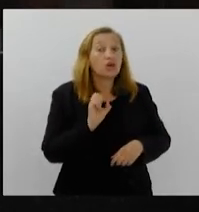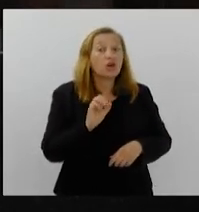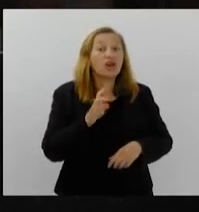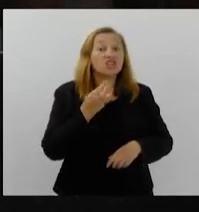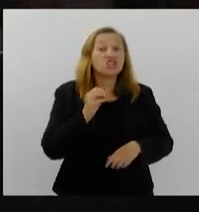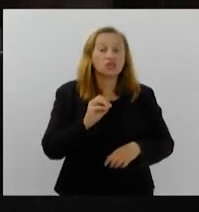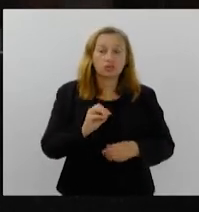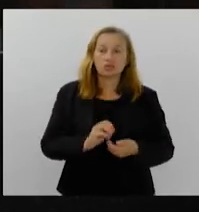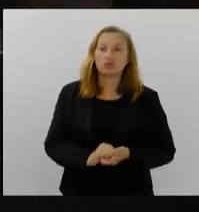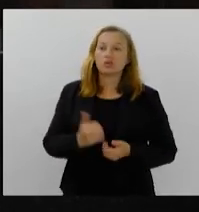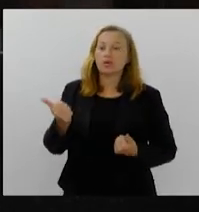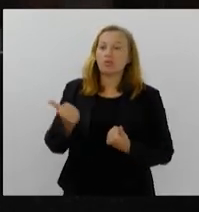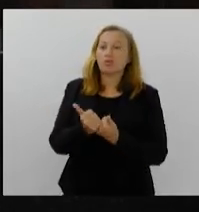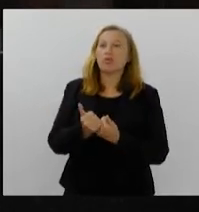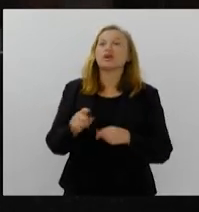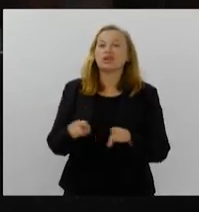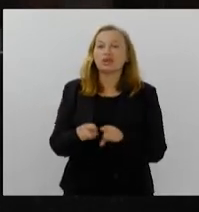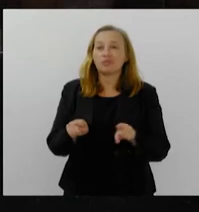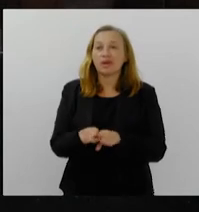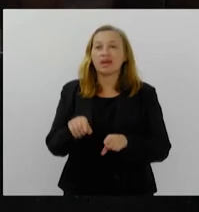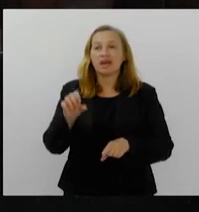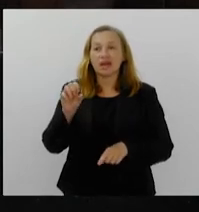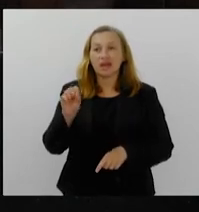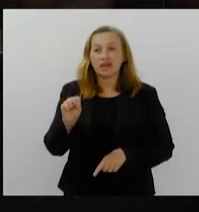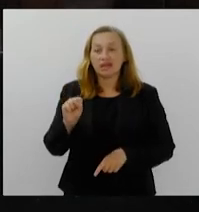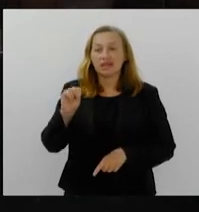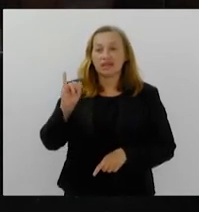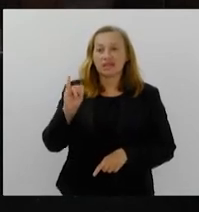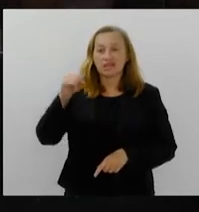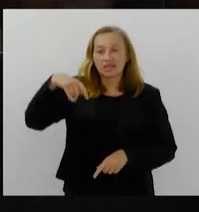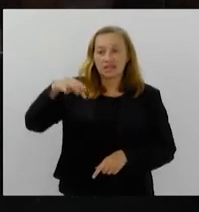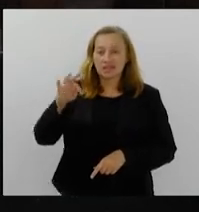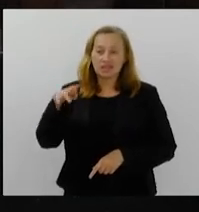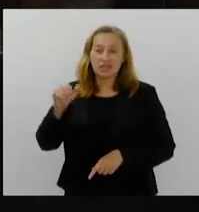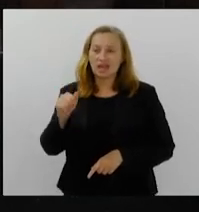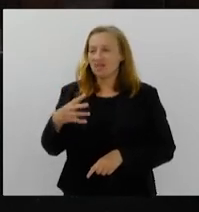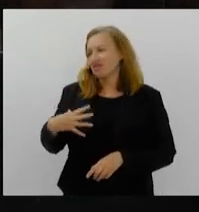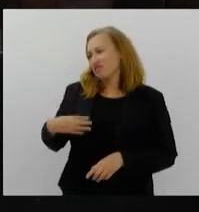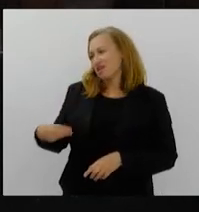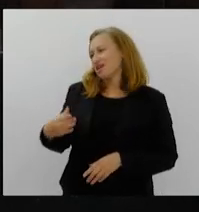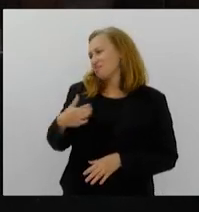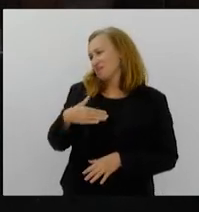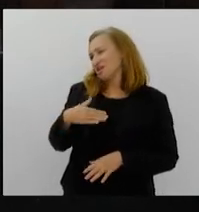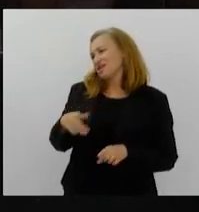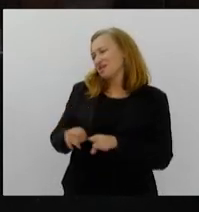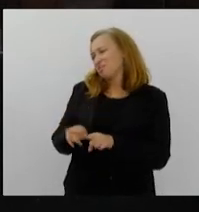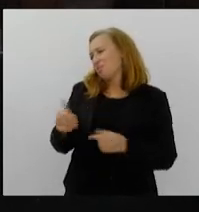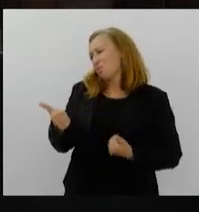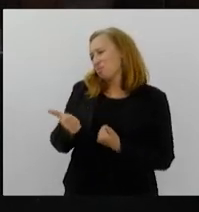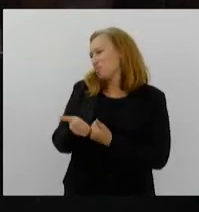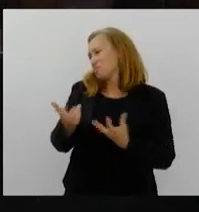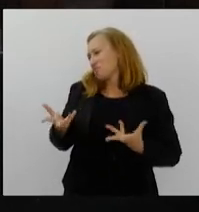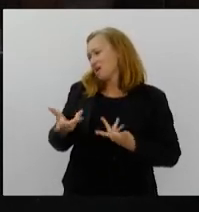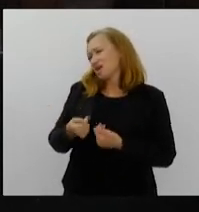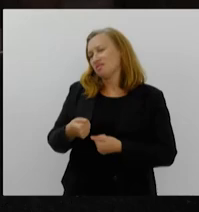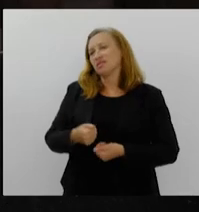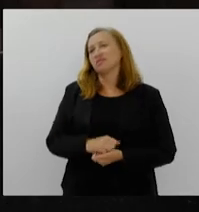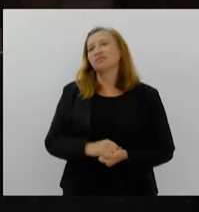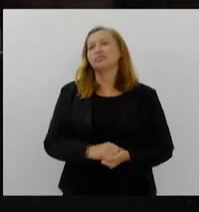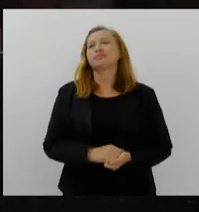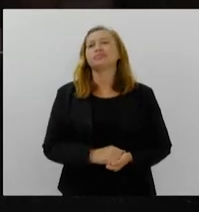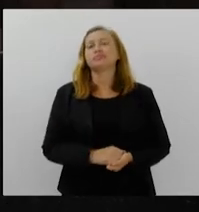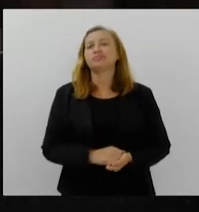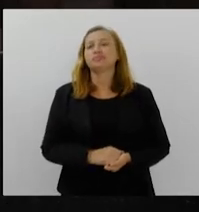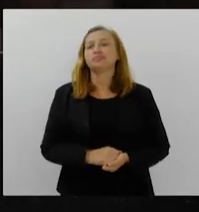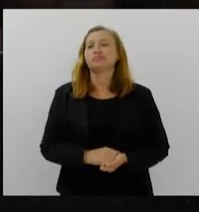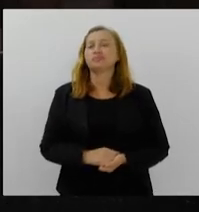total. Eu estou vendo aqui a Cincha também. Ah, a Cincha é minha filhota também. Gosto muito da Cincha. Pô, apoio fundamental. E o